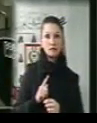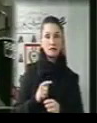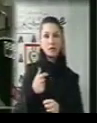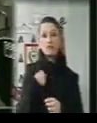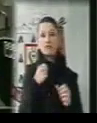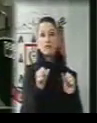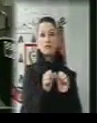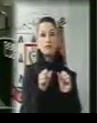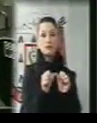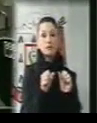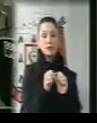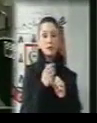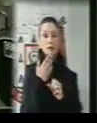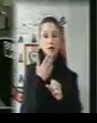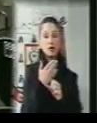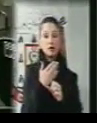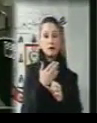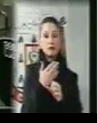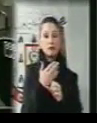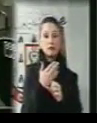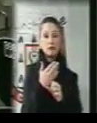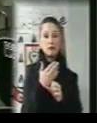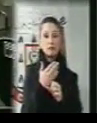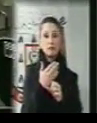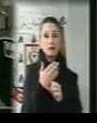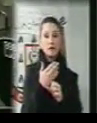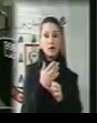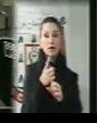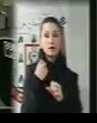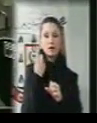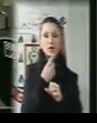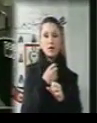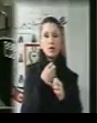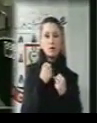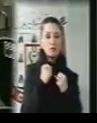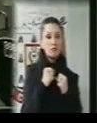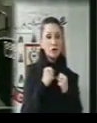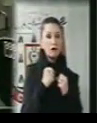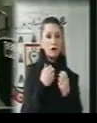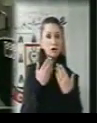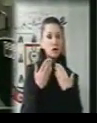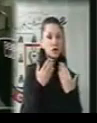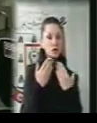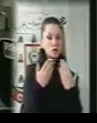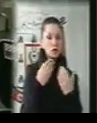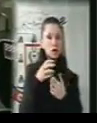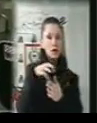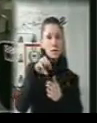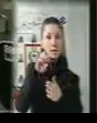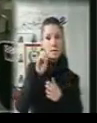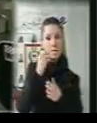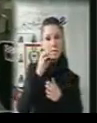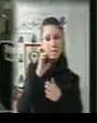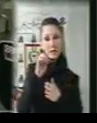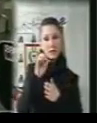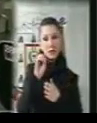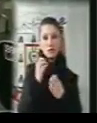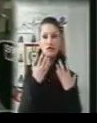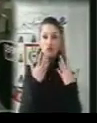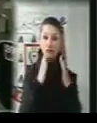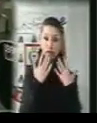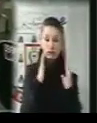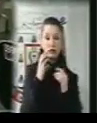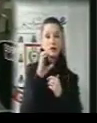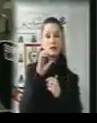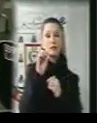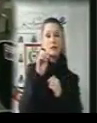fiz este pedido, né, para que possamos discutir esta moção de aplauso à